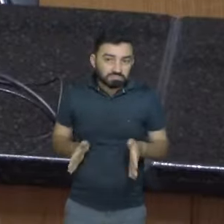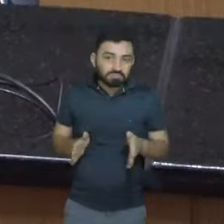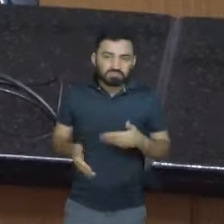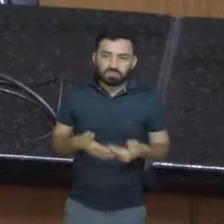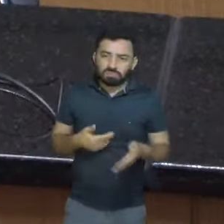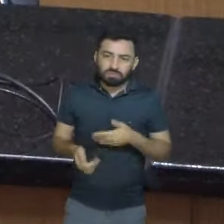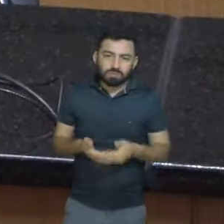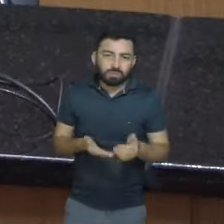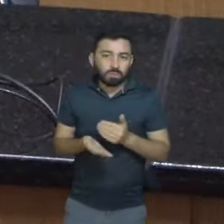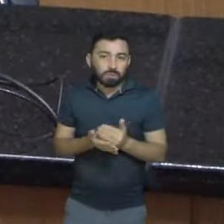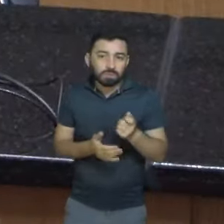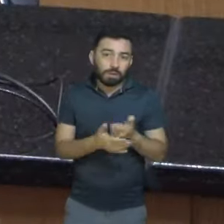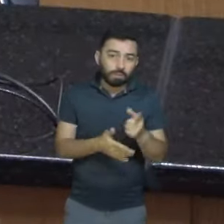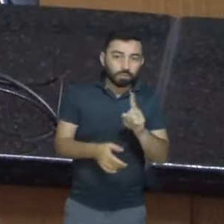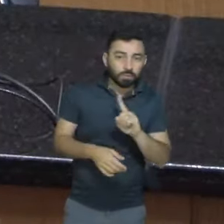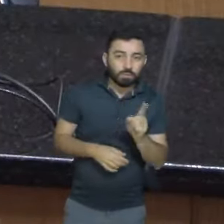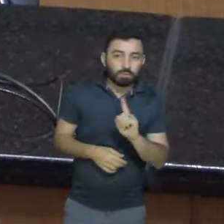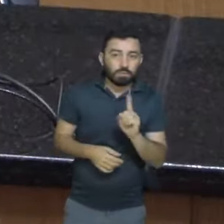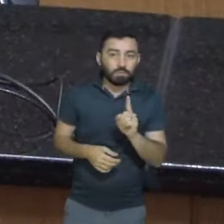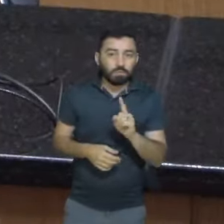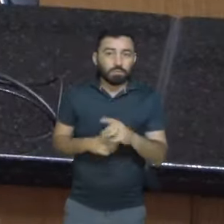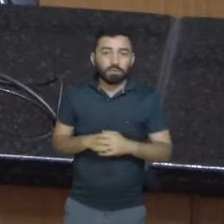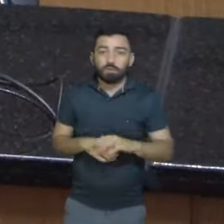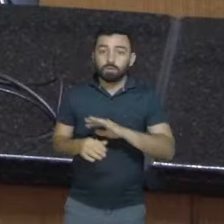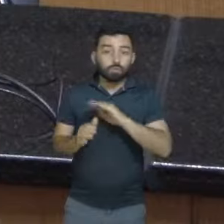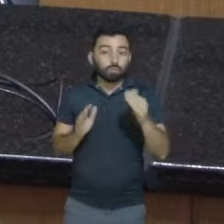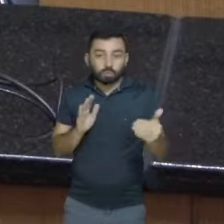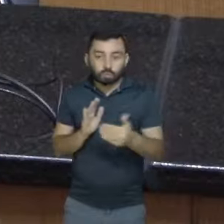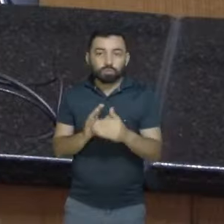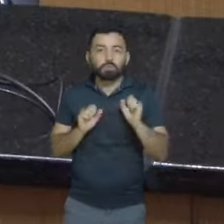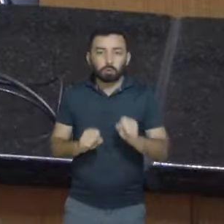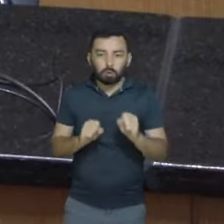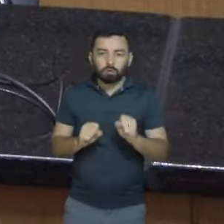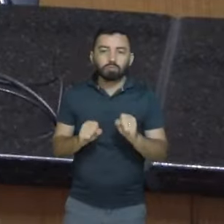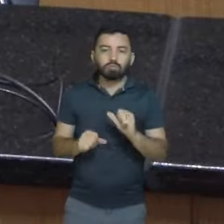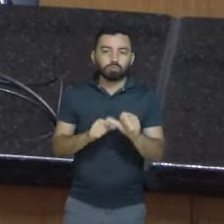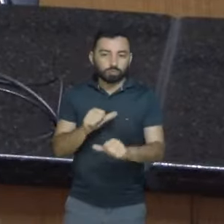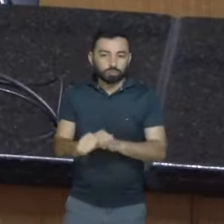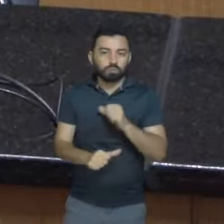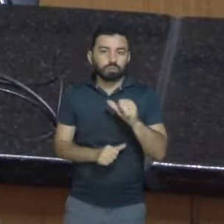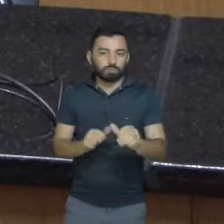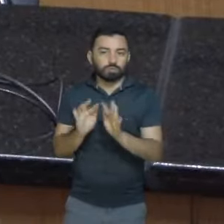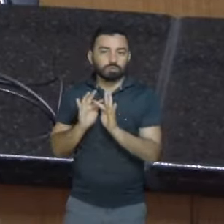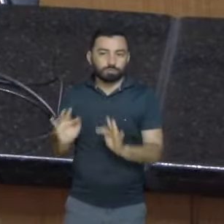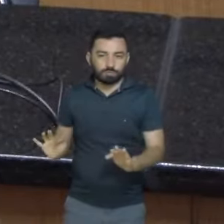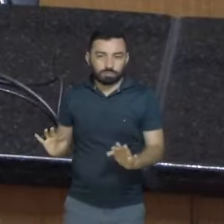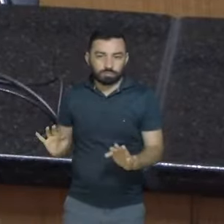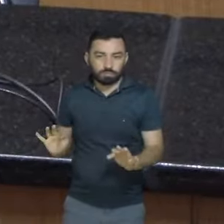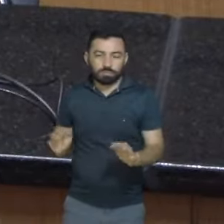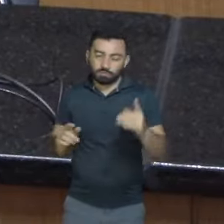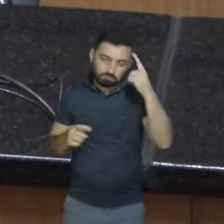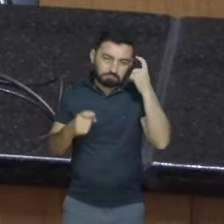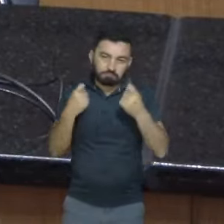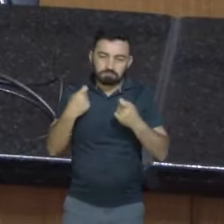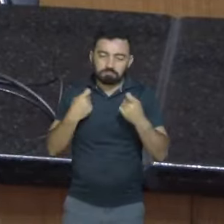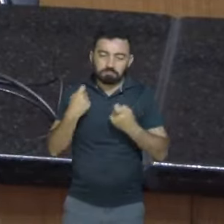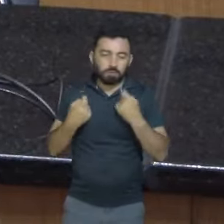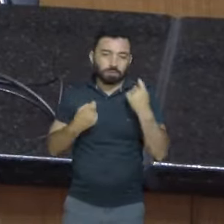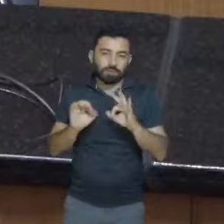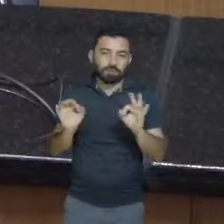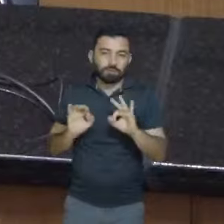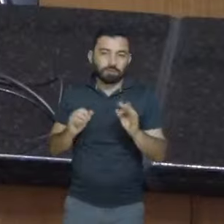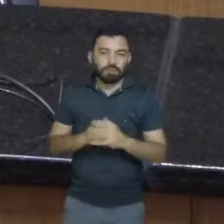ou não o pagamento, de ter feito ou não licitação, todas elas serão convertidas em convênio simplificado. Então, não se preocupe. Mas tem